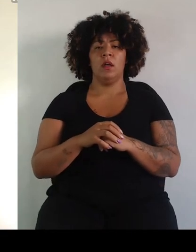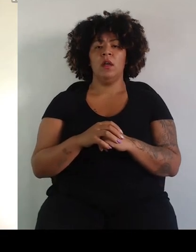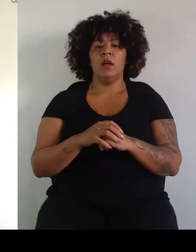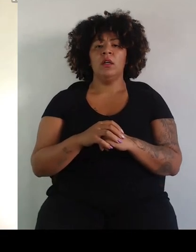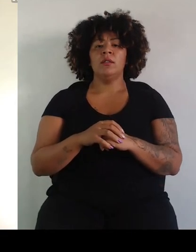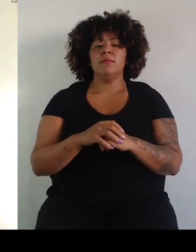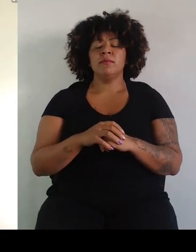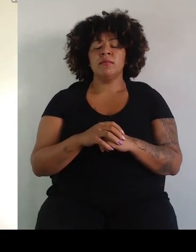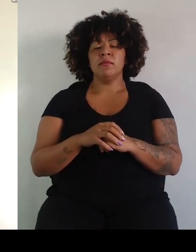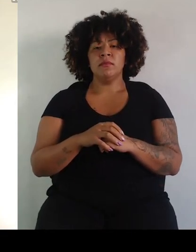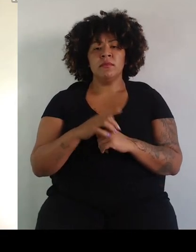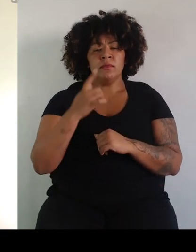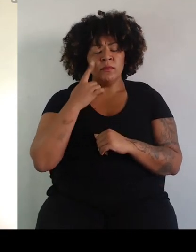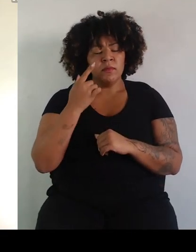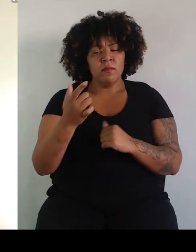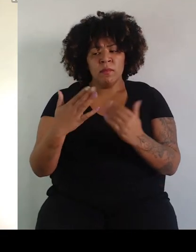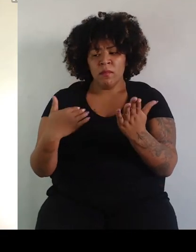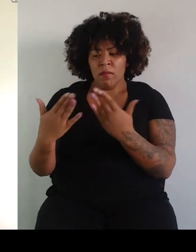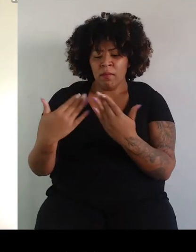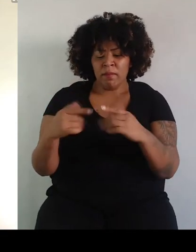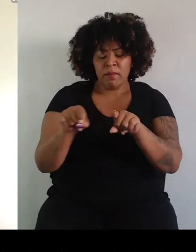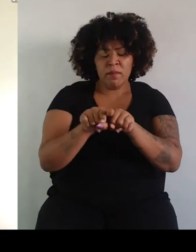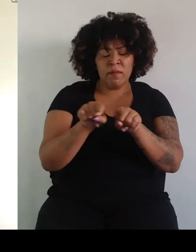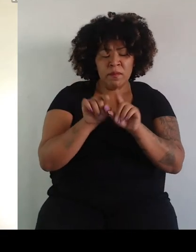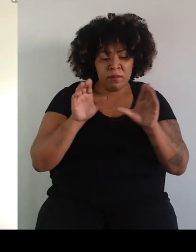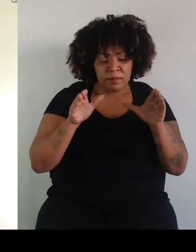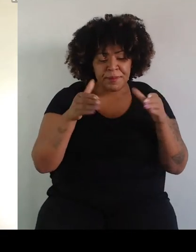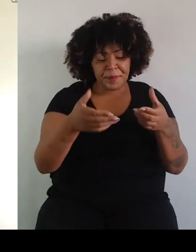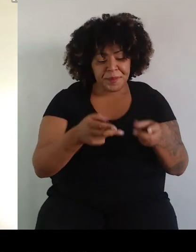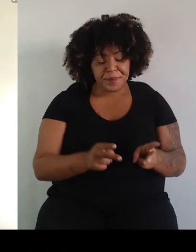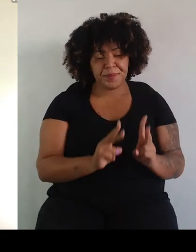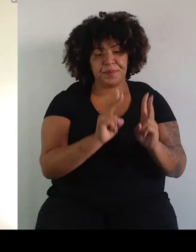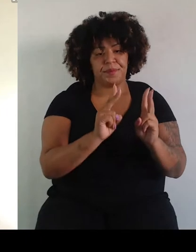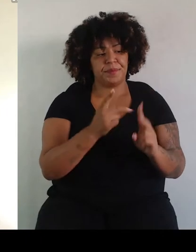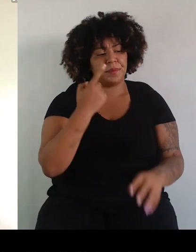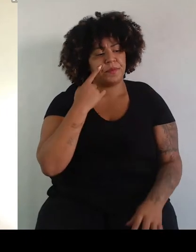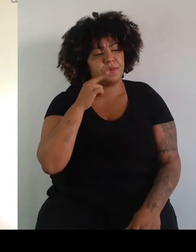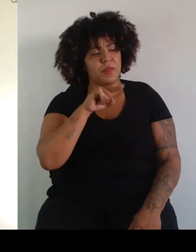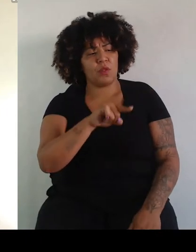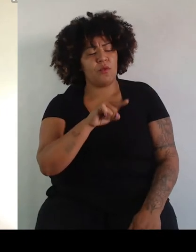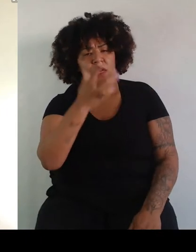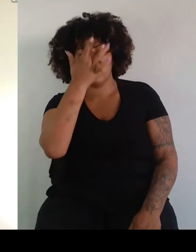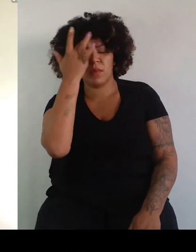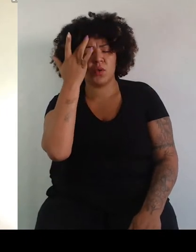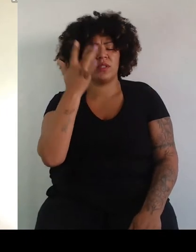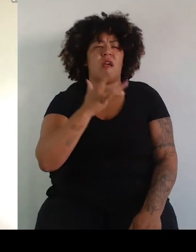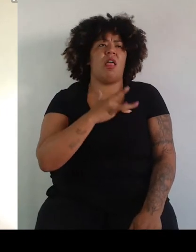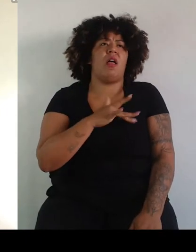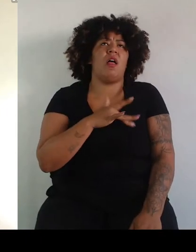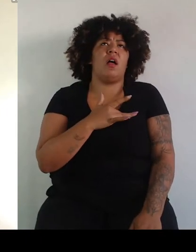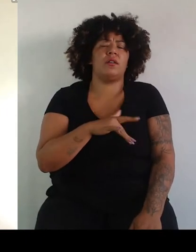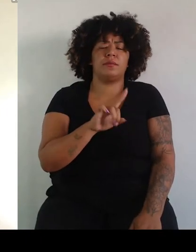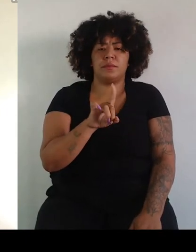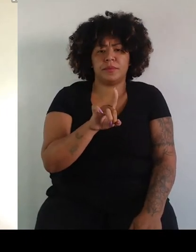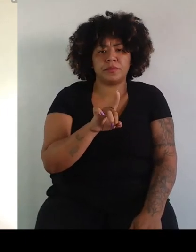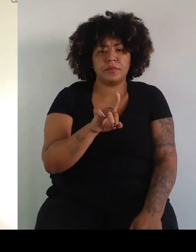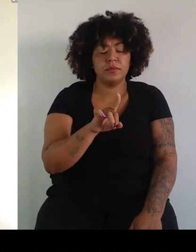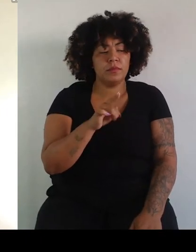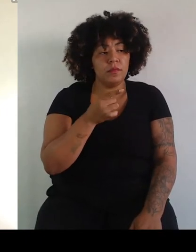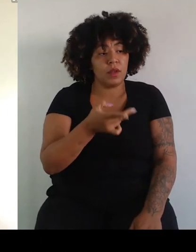me dediquei a falar sobre algo de cada um eu não vi a vítimas eu vi pessoas que